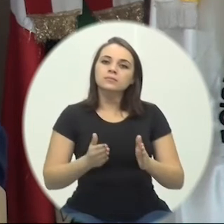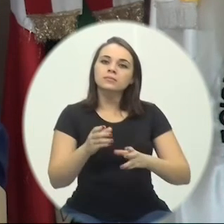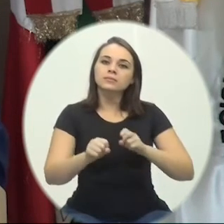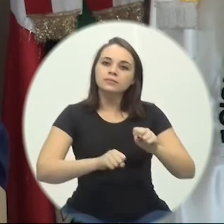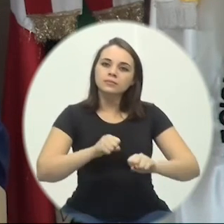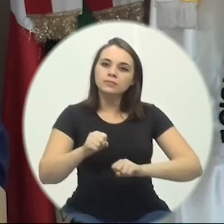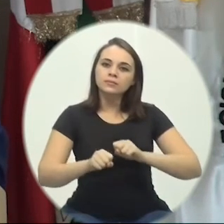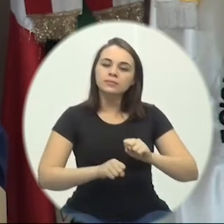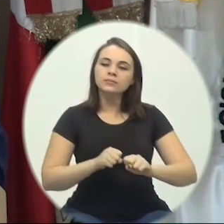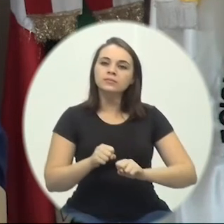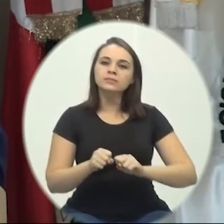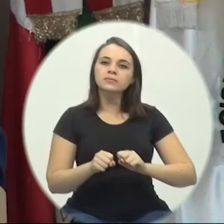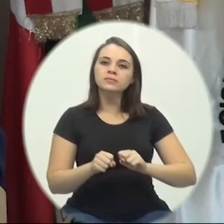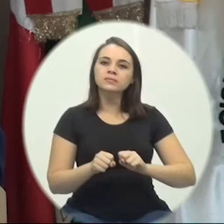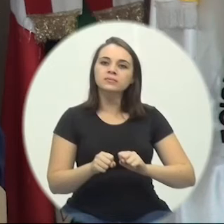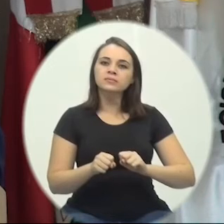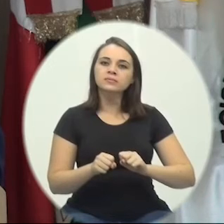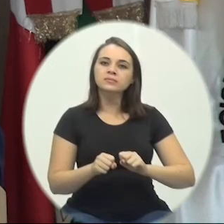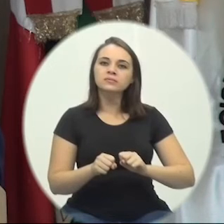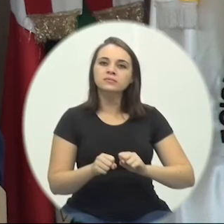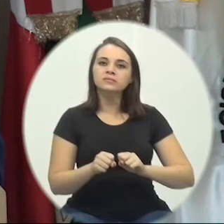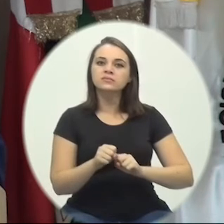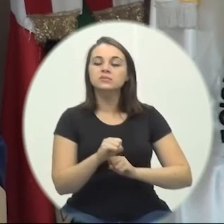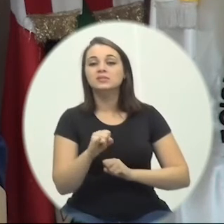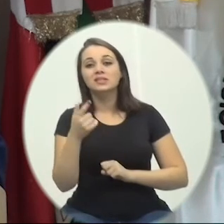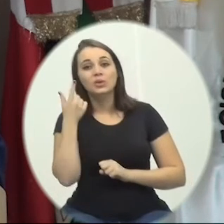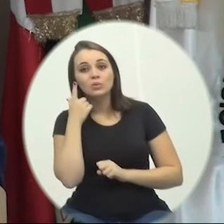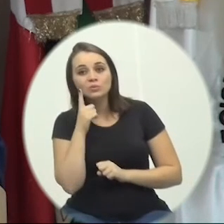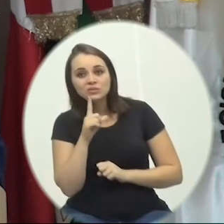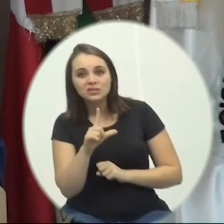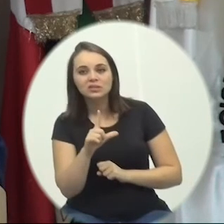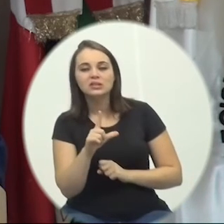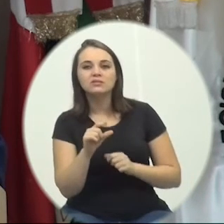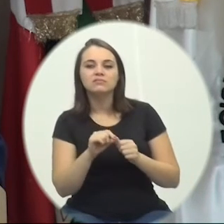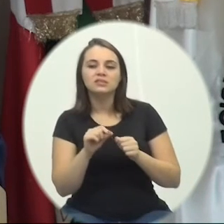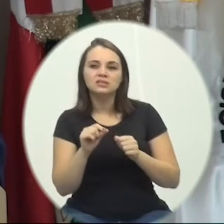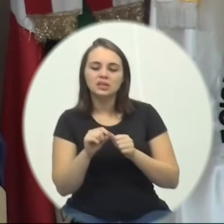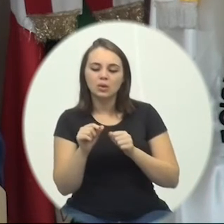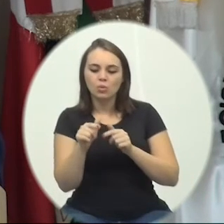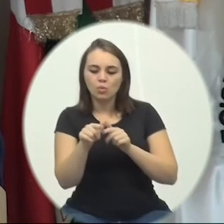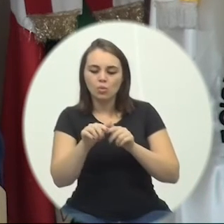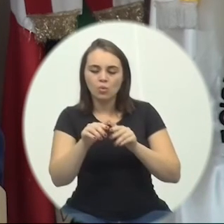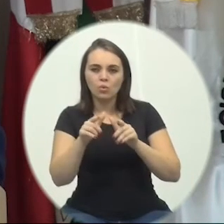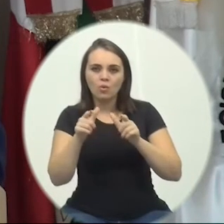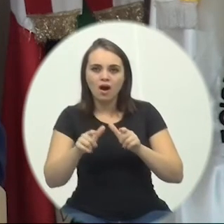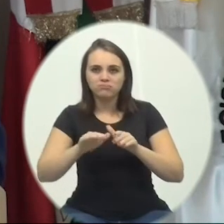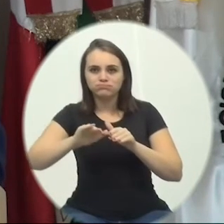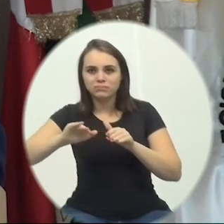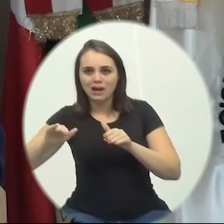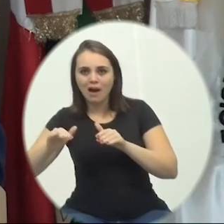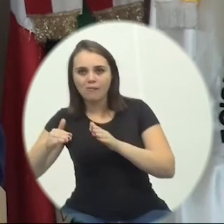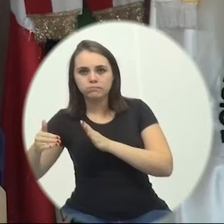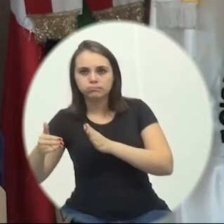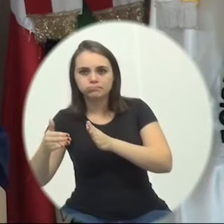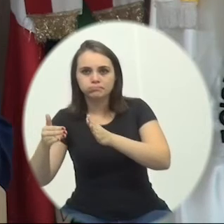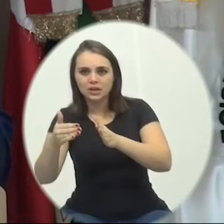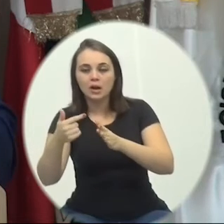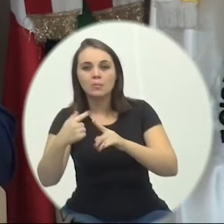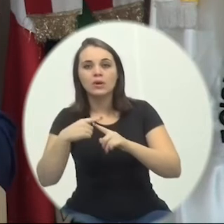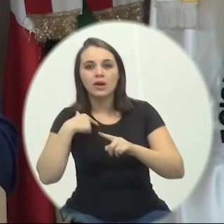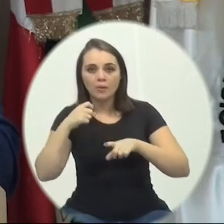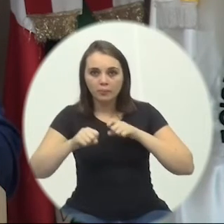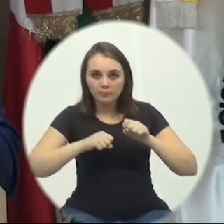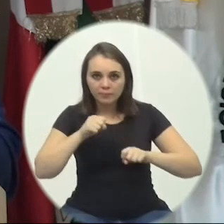talvez não dando fazer uma ciclofaixa, né, Juarez? Porque pedala, tem um filho meu também que